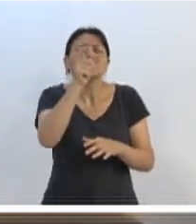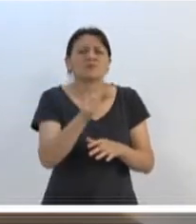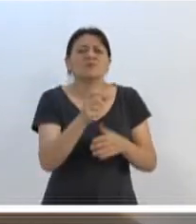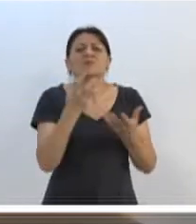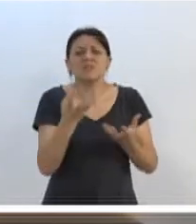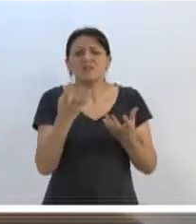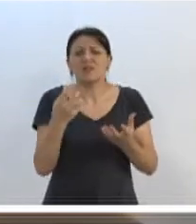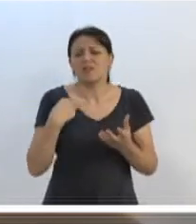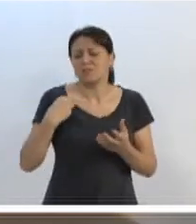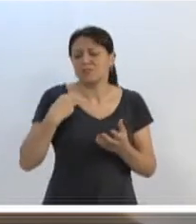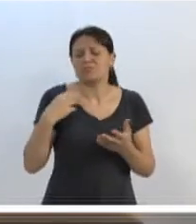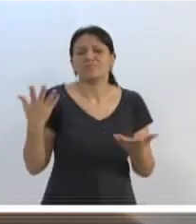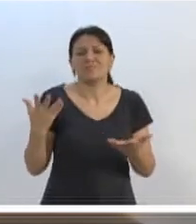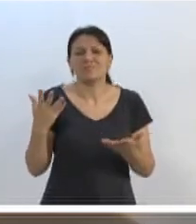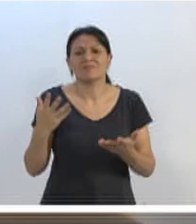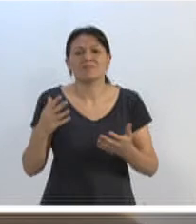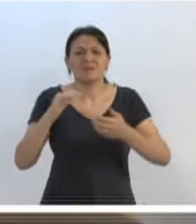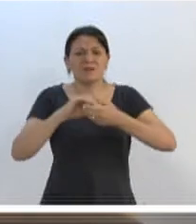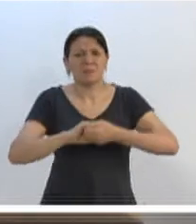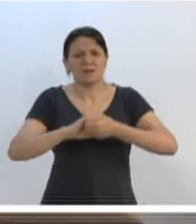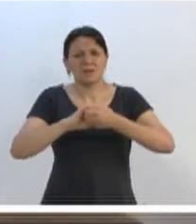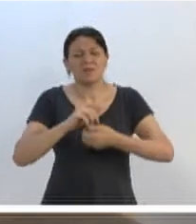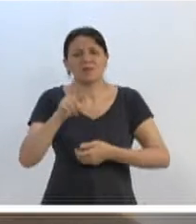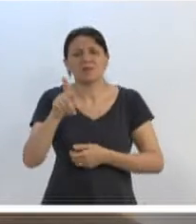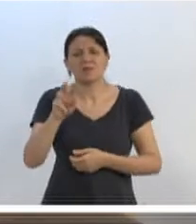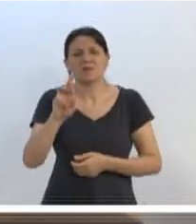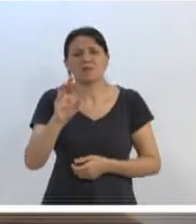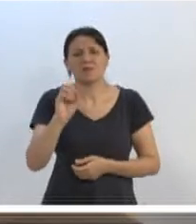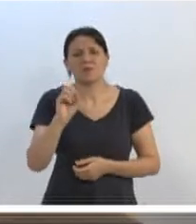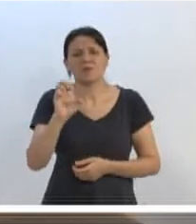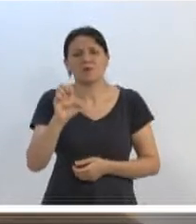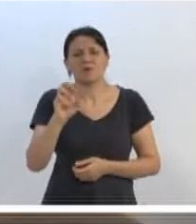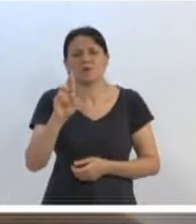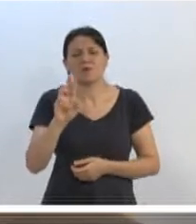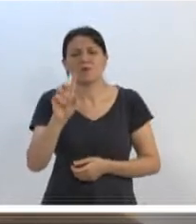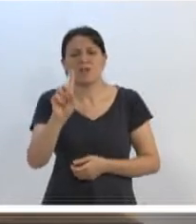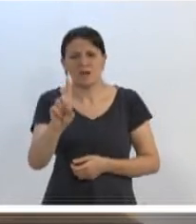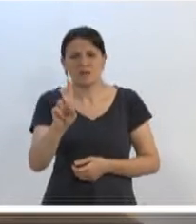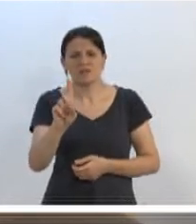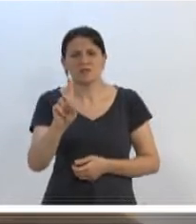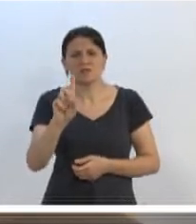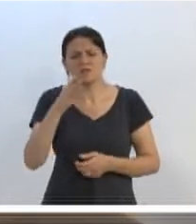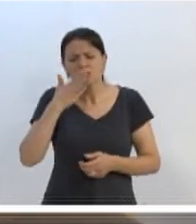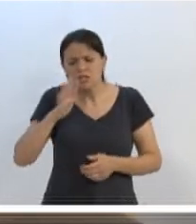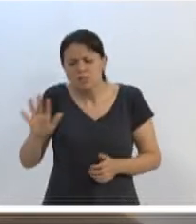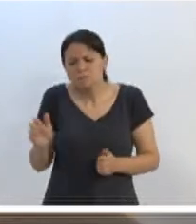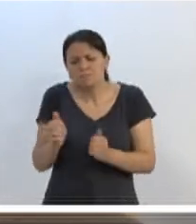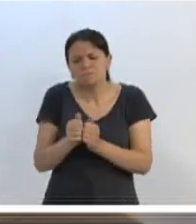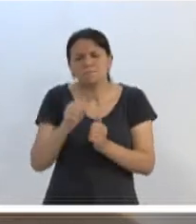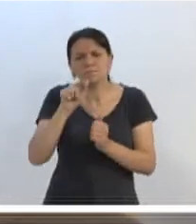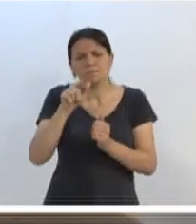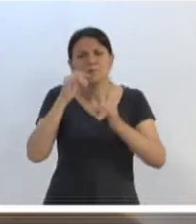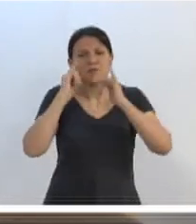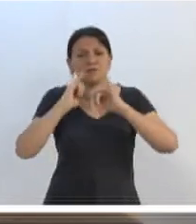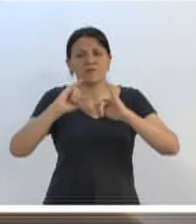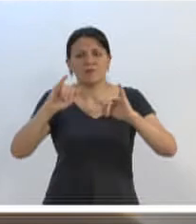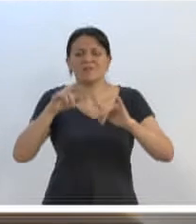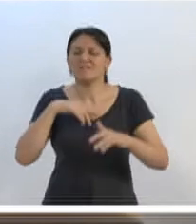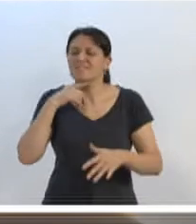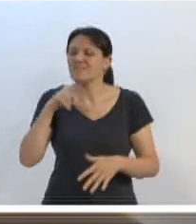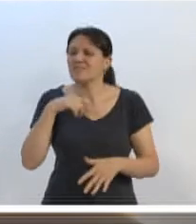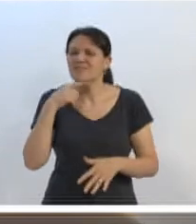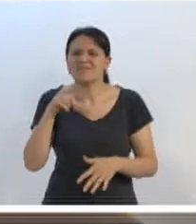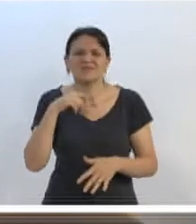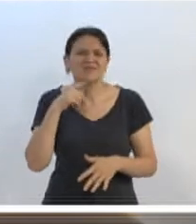esse trabalho social. Parabéns, PROERD, que está sempre trazendo as crianças para perto de vocês. E dizer, senhores, não adianta nós